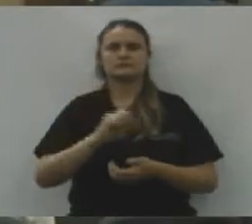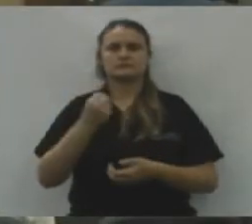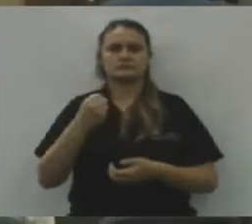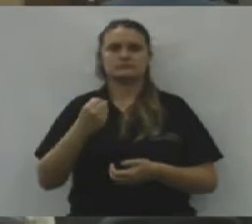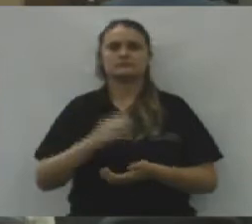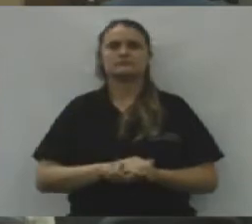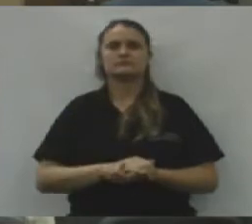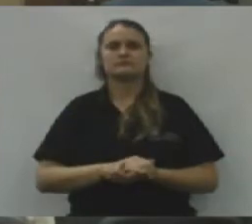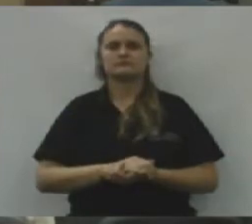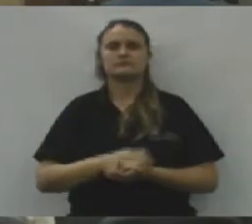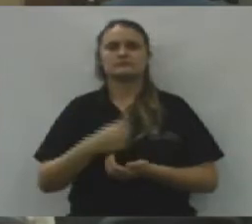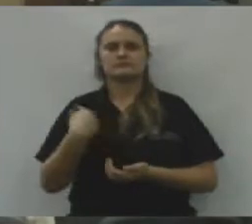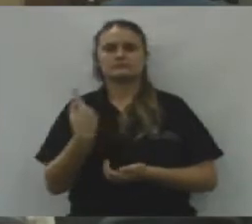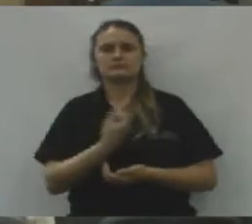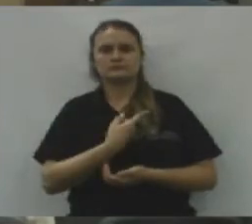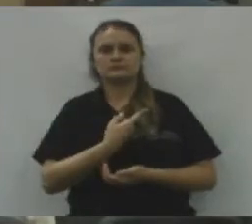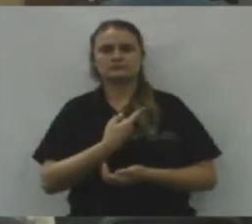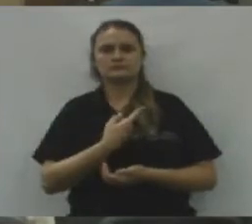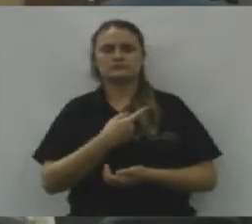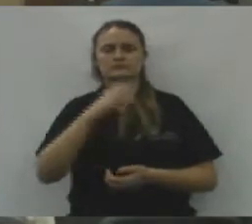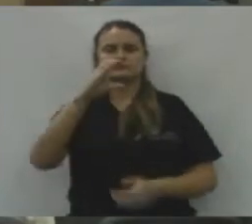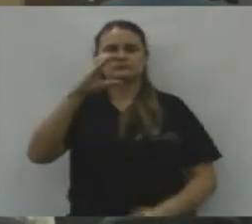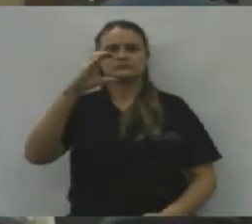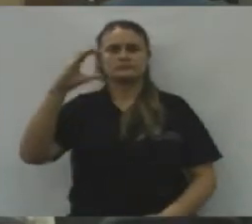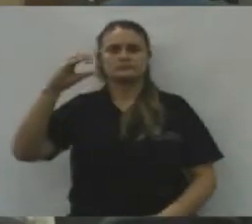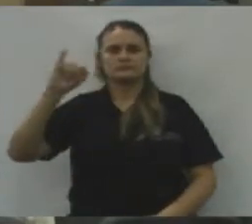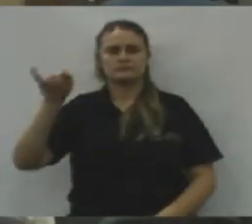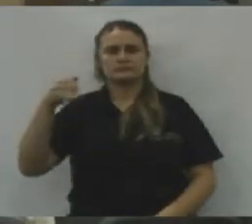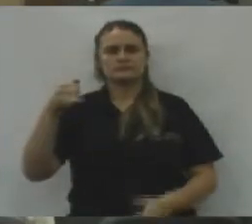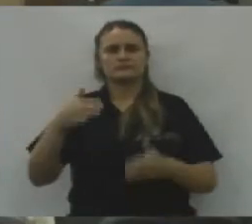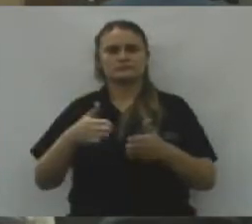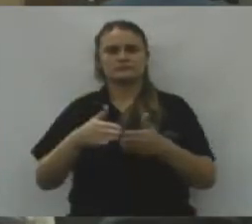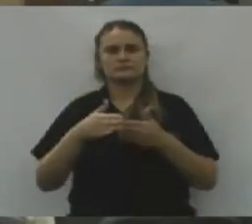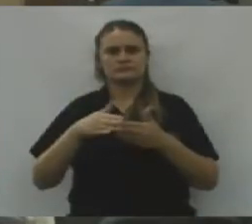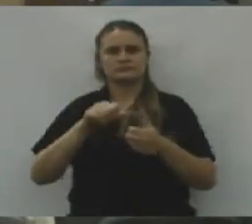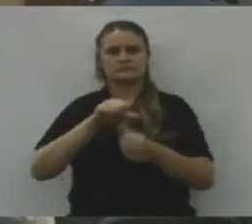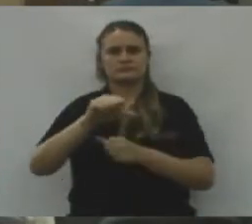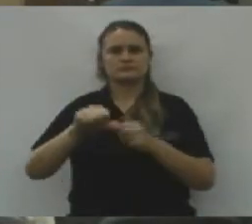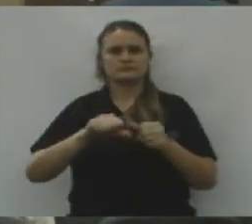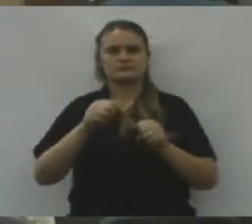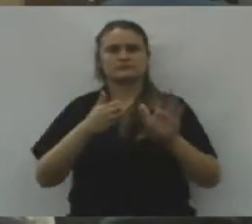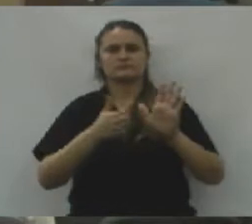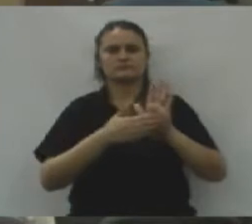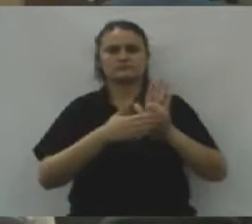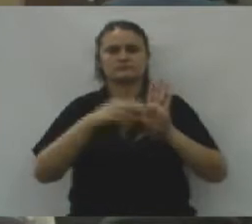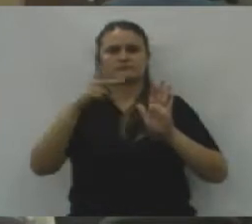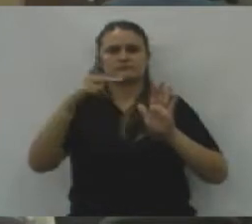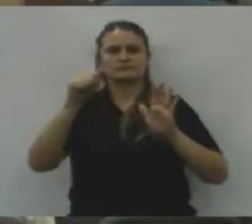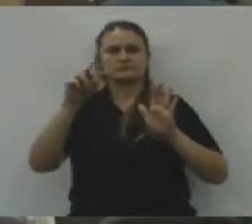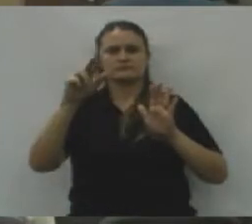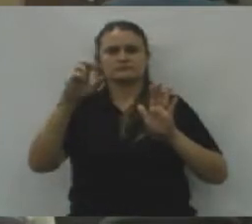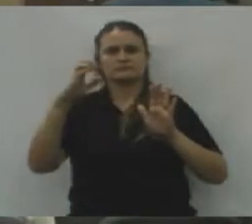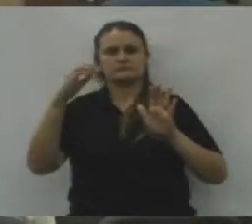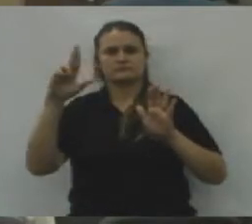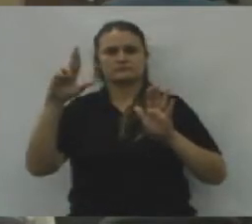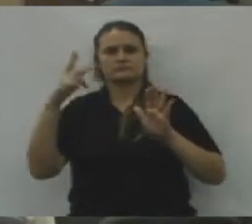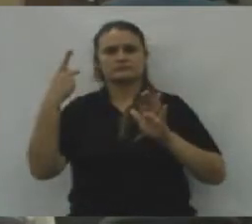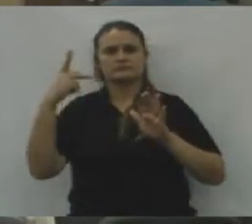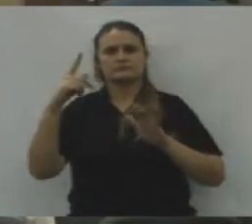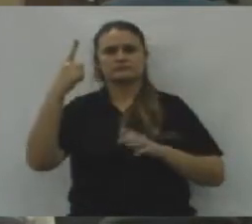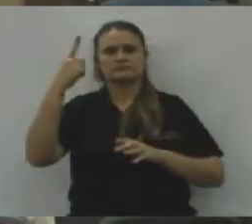presidente. Nós da CCJ pedimos a alteração do parecer do projeto para